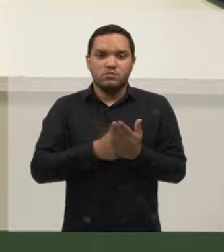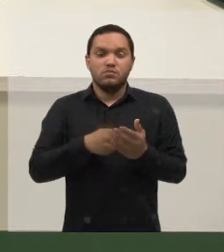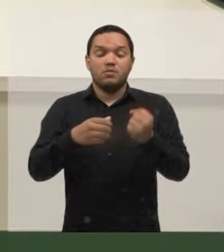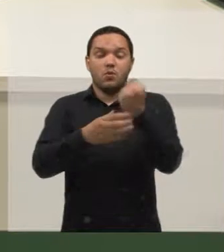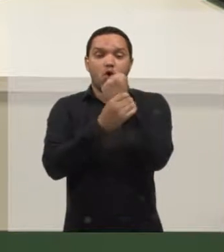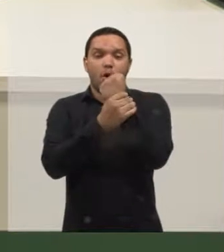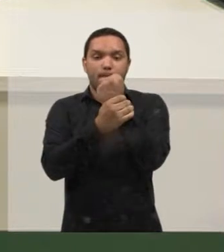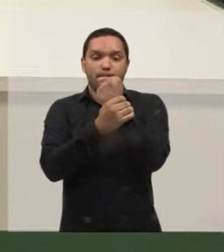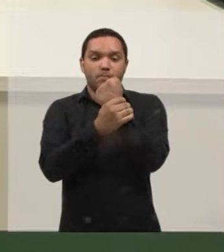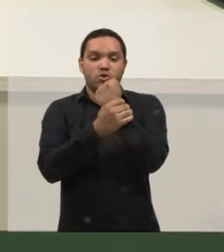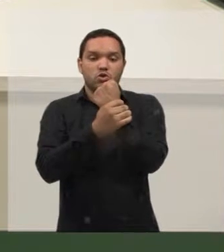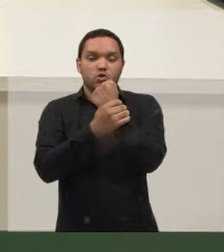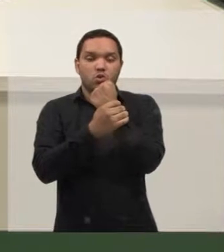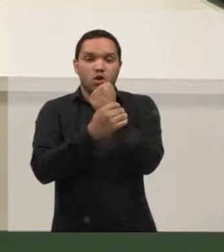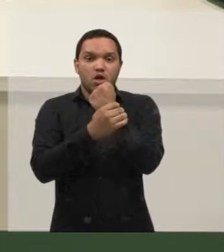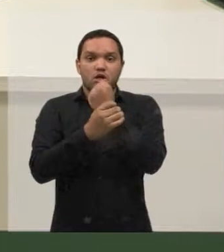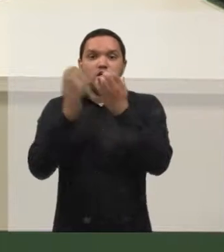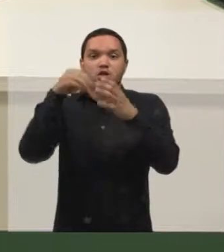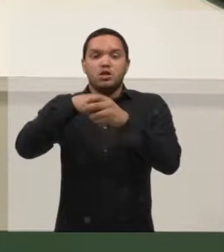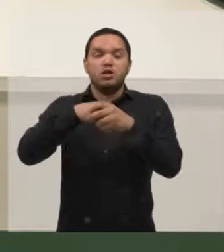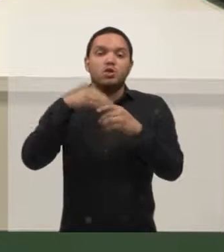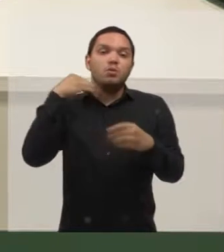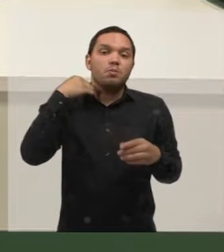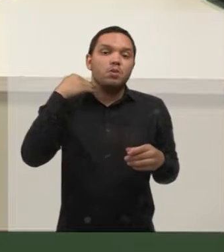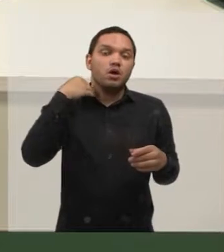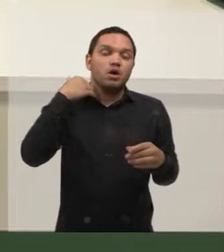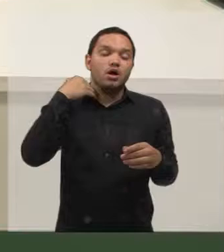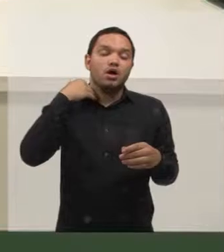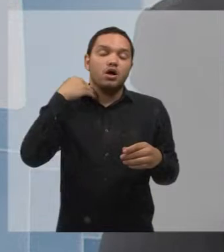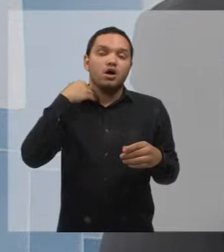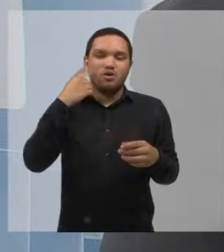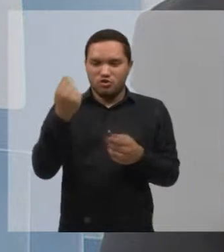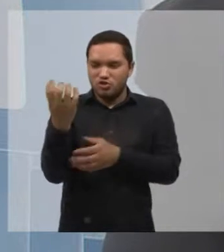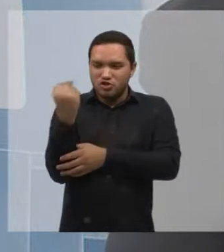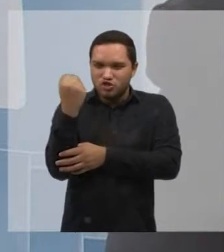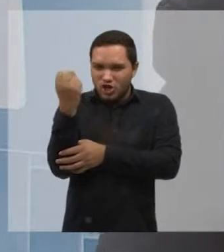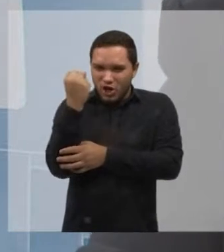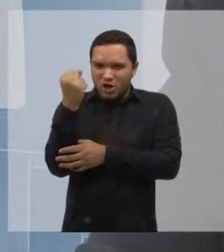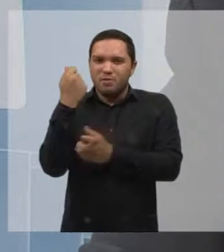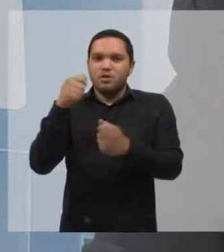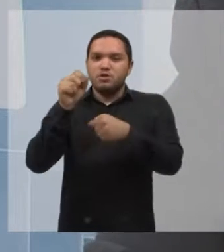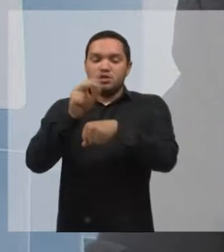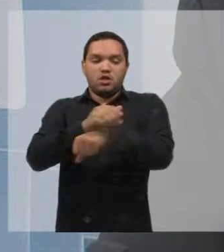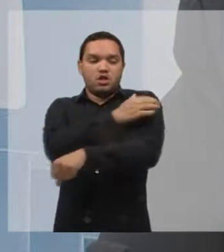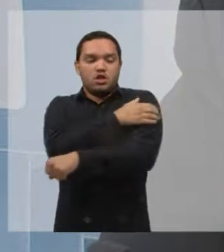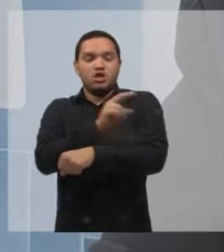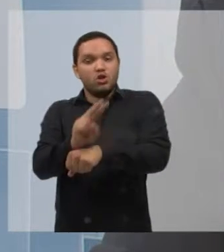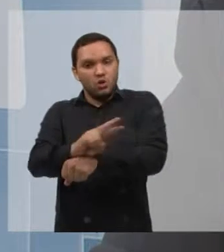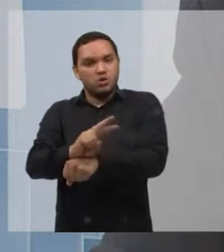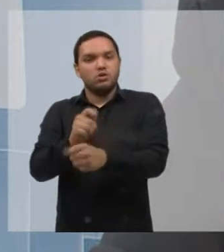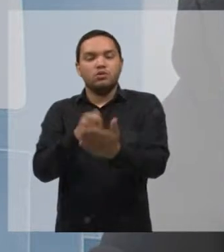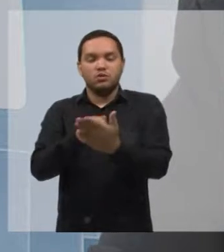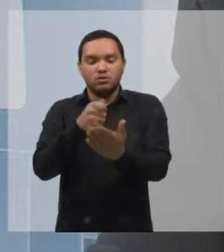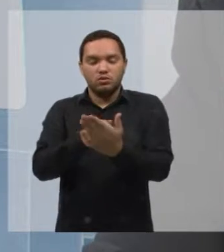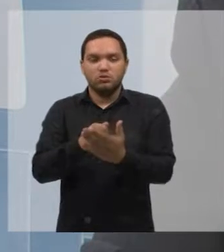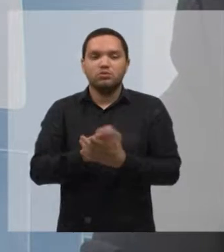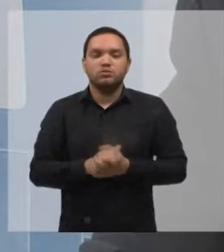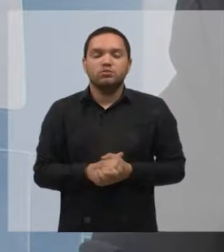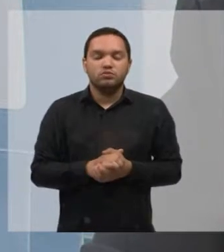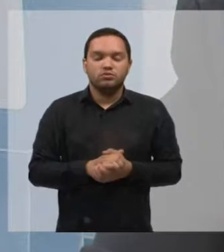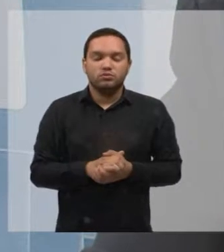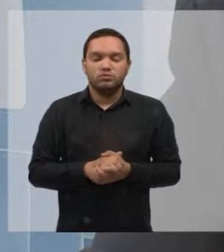segurança dos bancos enquanto estiver funcionando caixas eletrônicas. Tá certo? E agora ela é guinada a posição de segundo